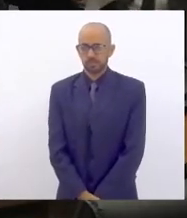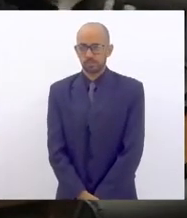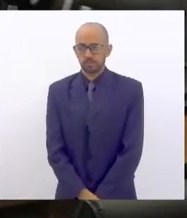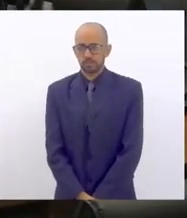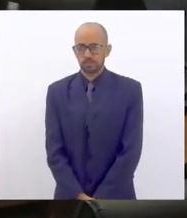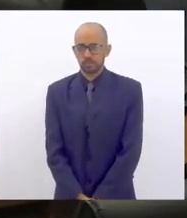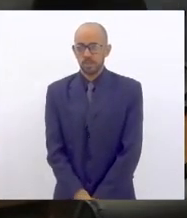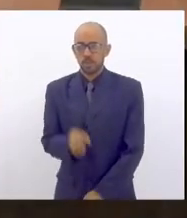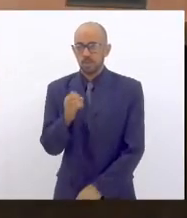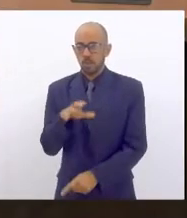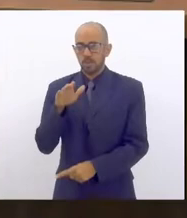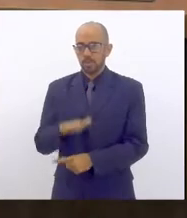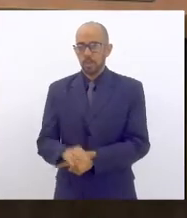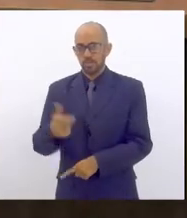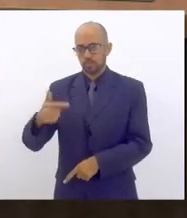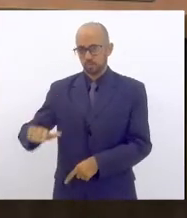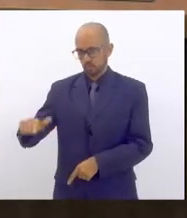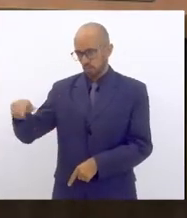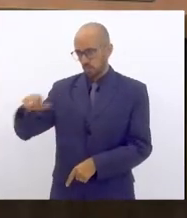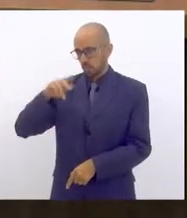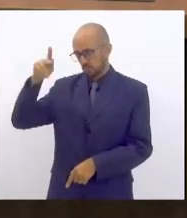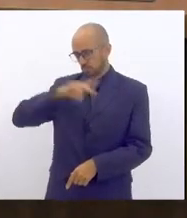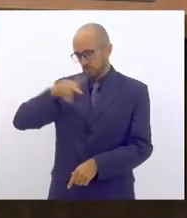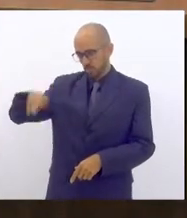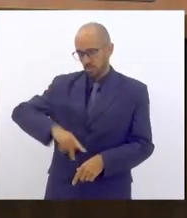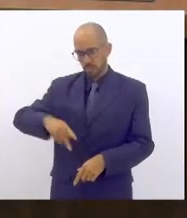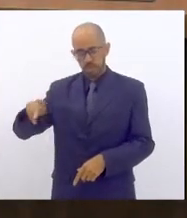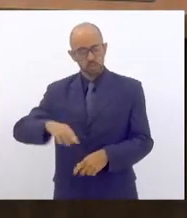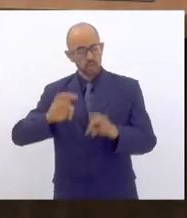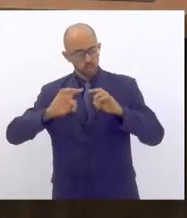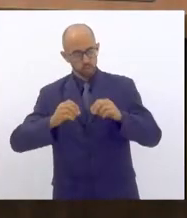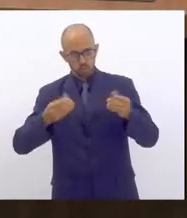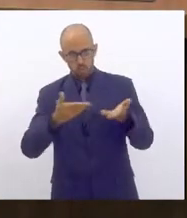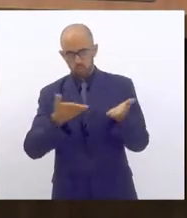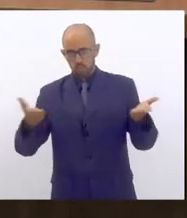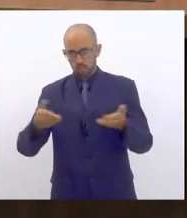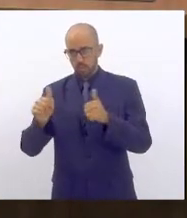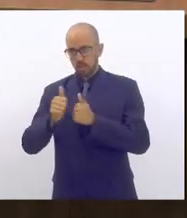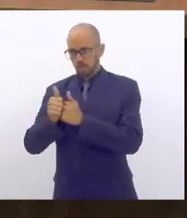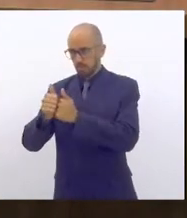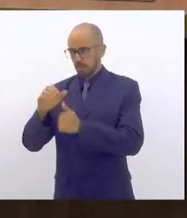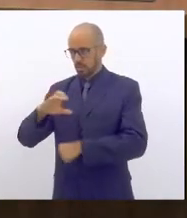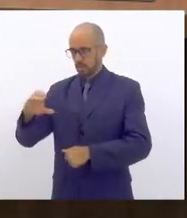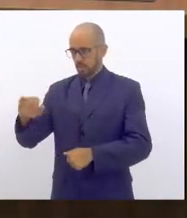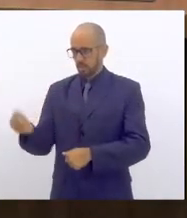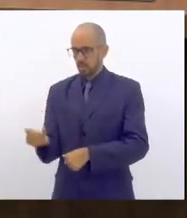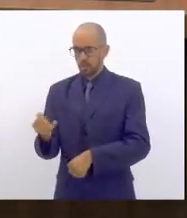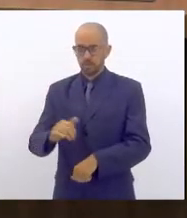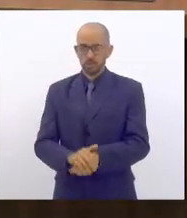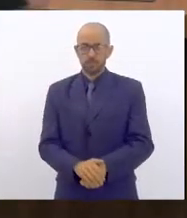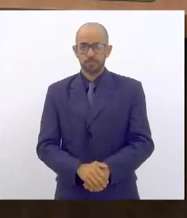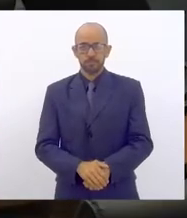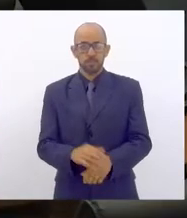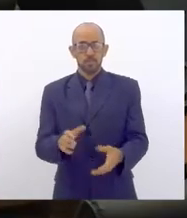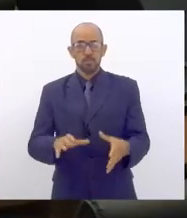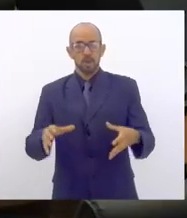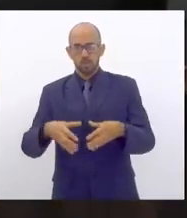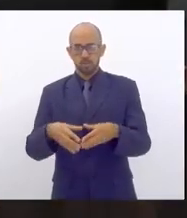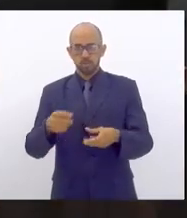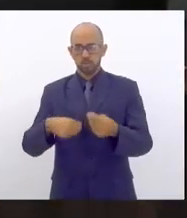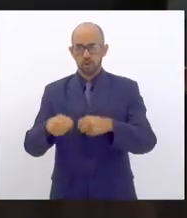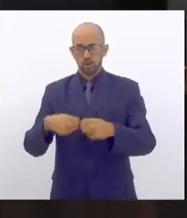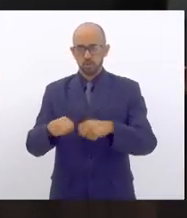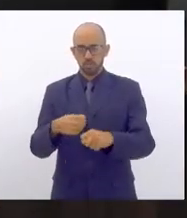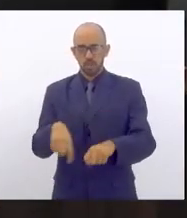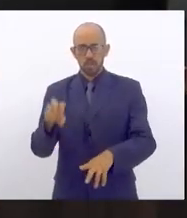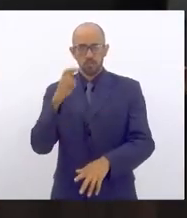Mais uma vez, boa tarde, presidente André Siciliano. Boa tarde a todos e todas. Acompanha a CCJ, presidente. Pela Comissão de Economia, deputado